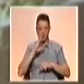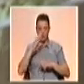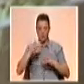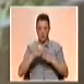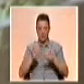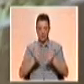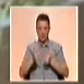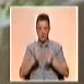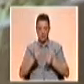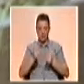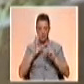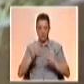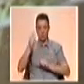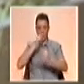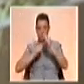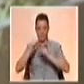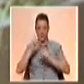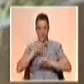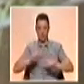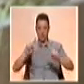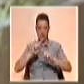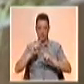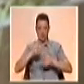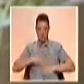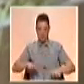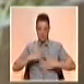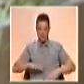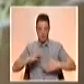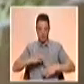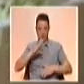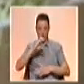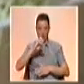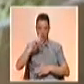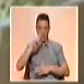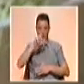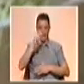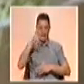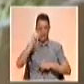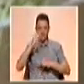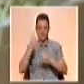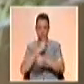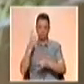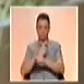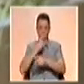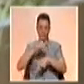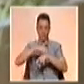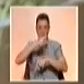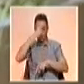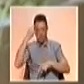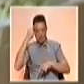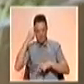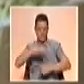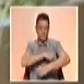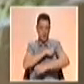água não própria para consumo. São as diarreias, é a cola, as disenterias, enfim, as febres tifoides,